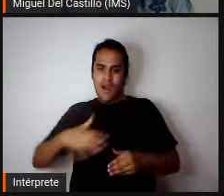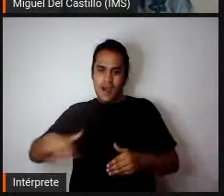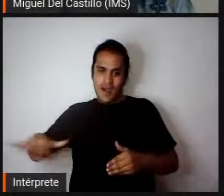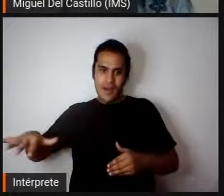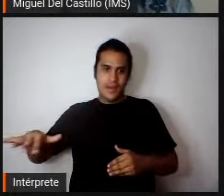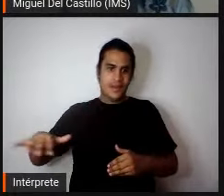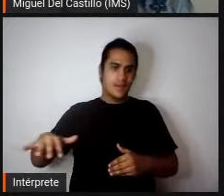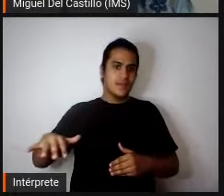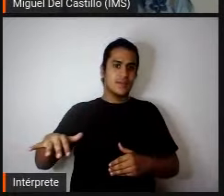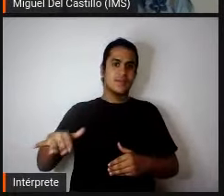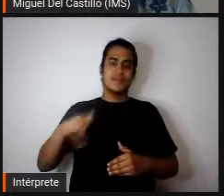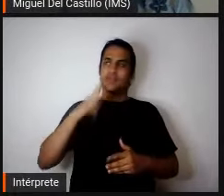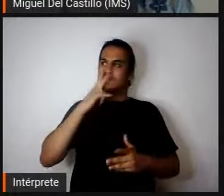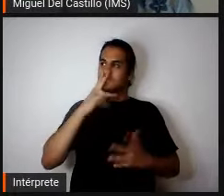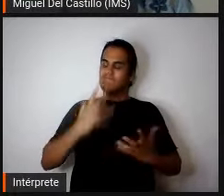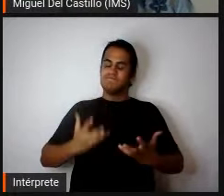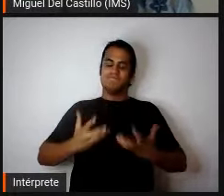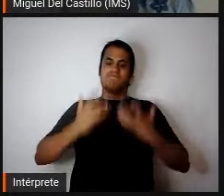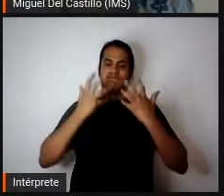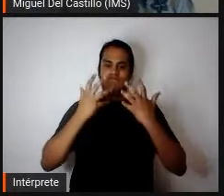Bom, para mim, vindo